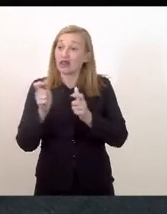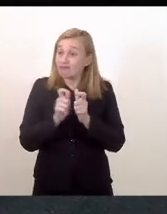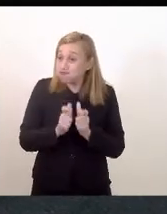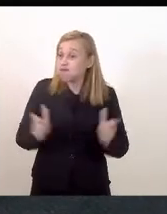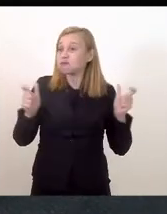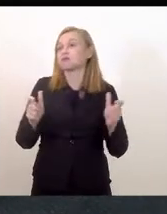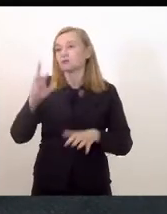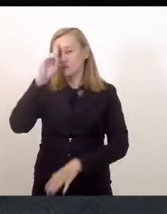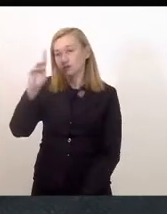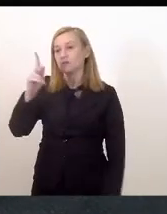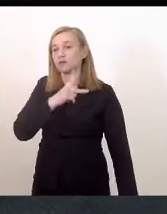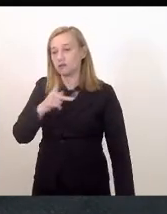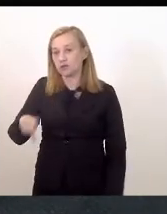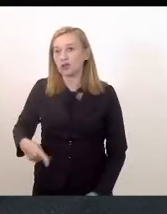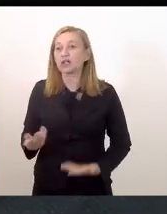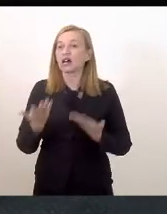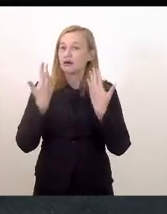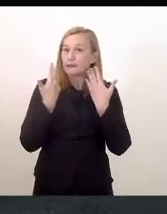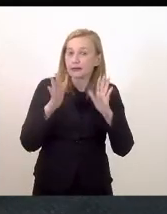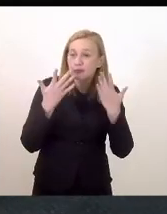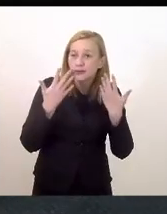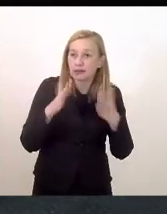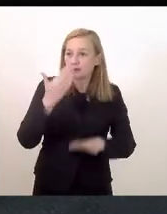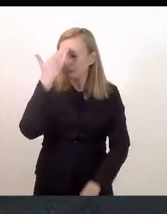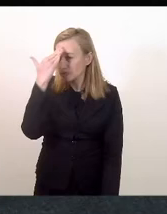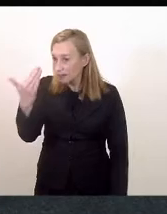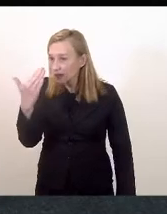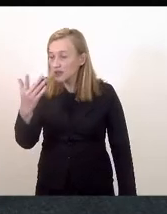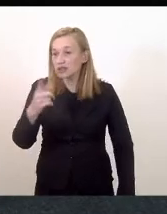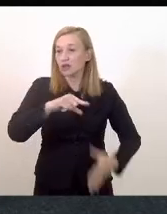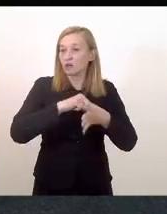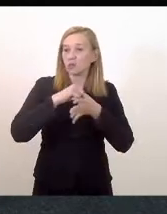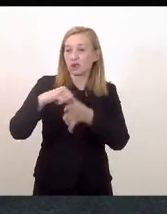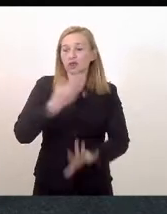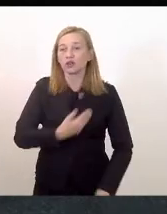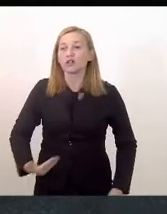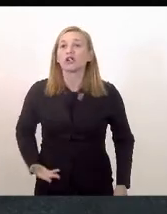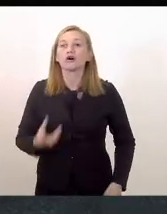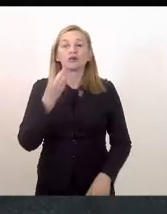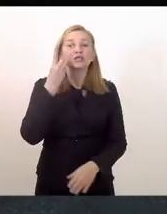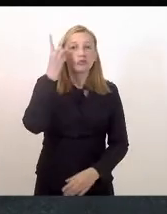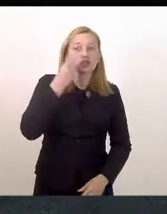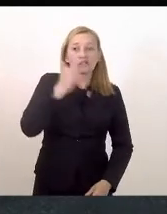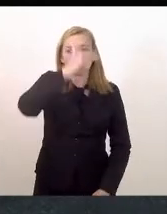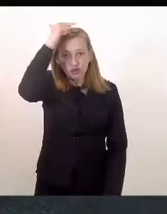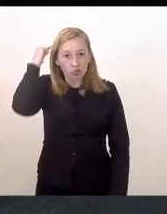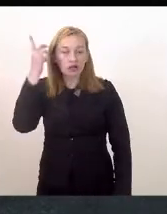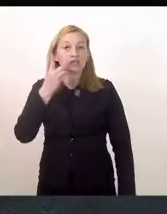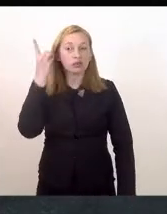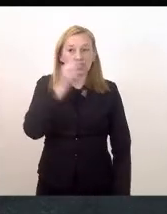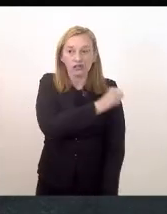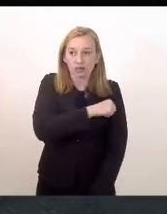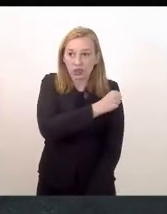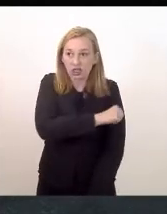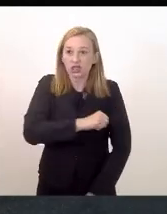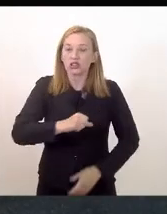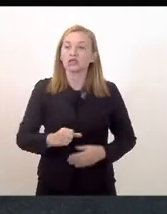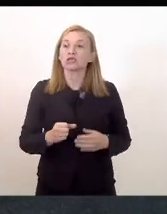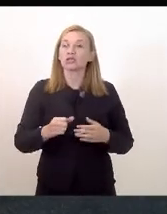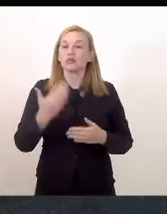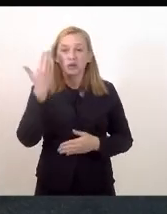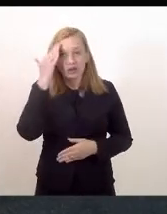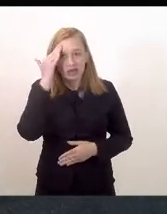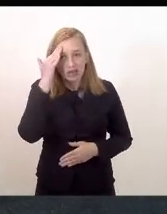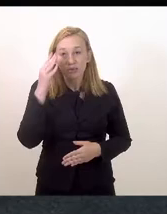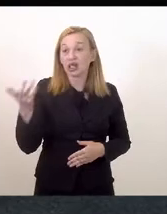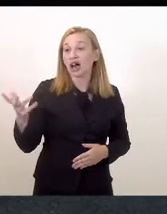presidente. Agradecer aqui aos nossos pares, agradecer ao líder do governo, ao deputado Luiz Paulo, deputado enfermeira Rejane, pela compreensão